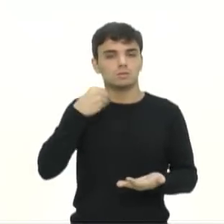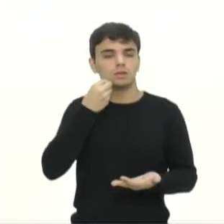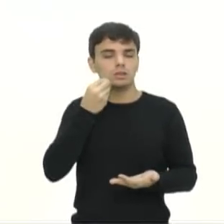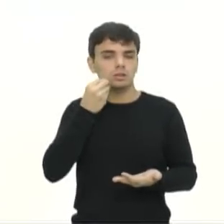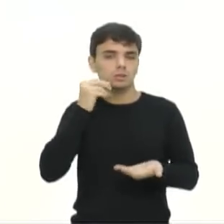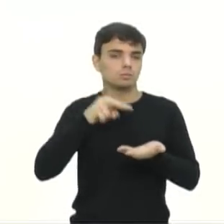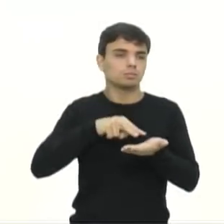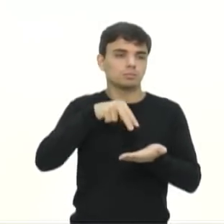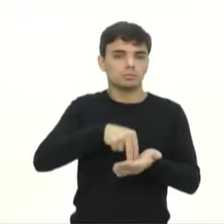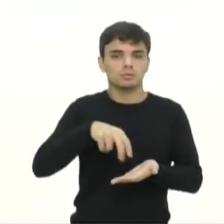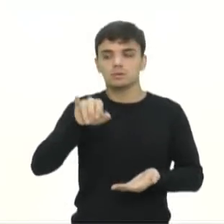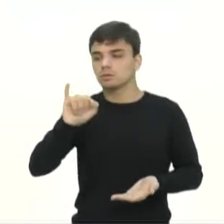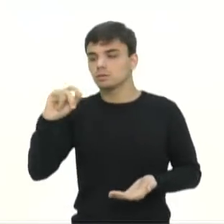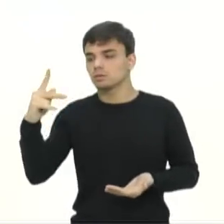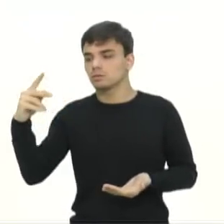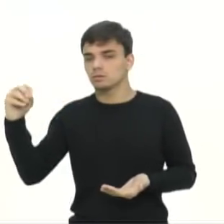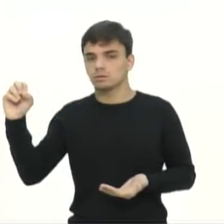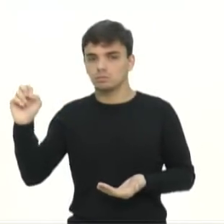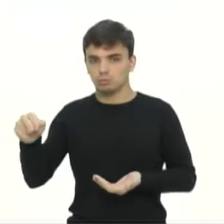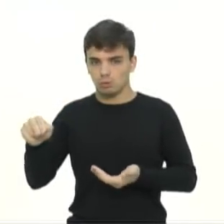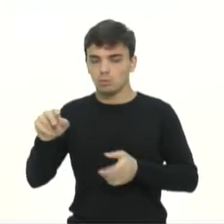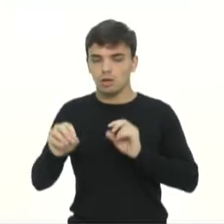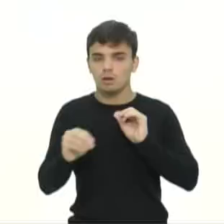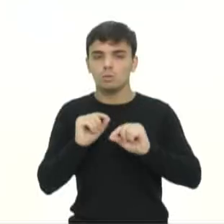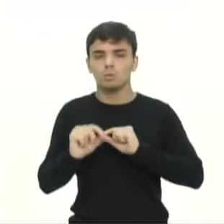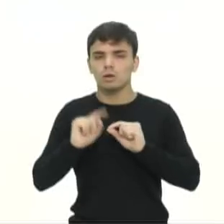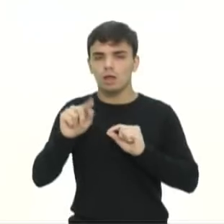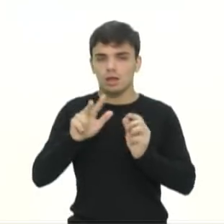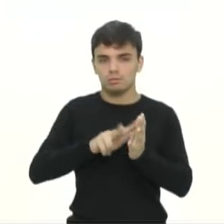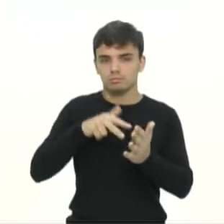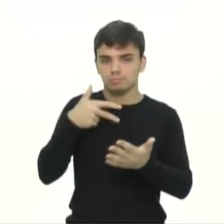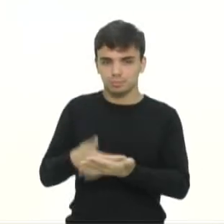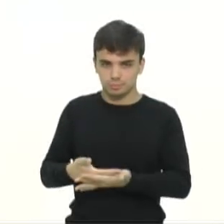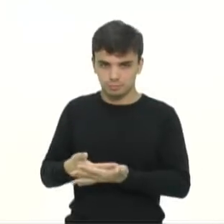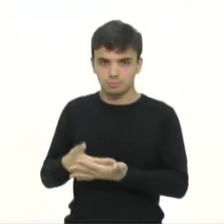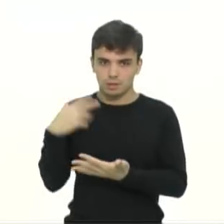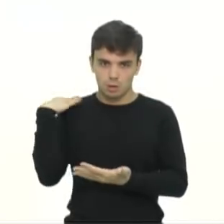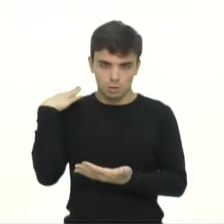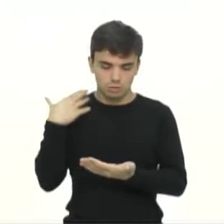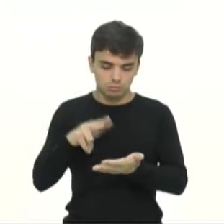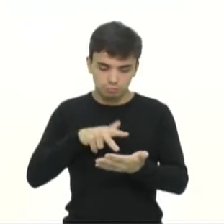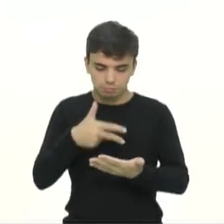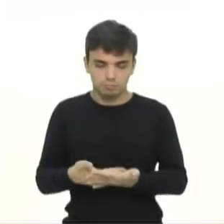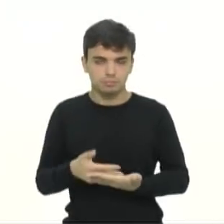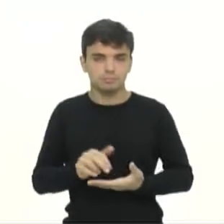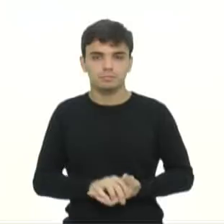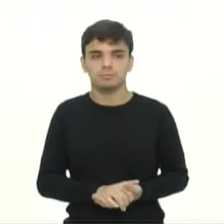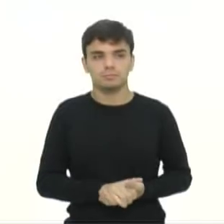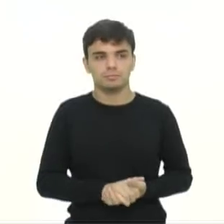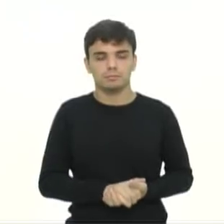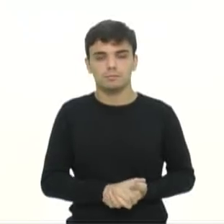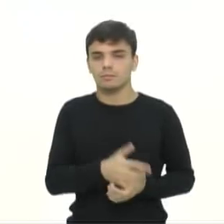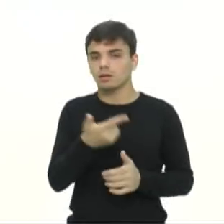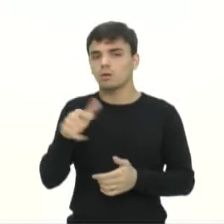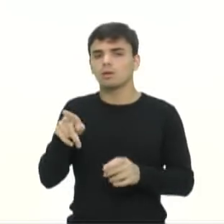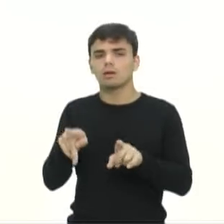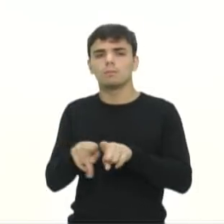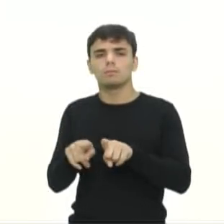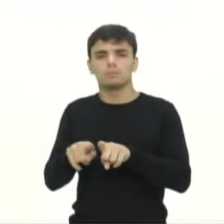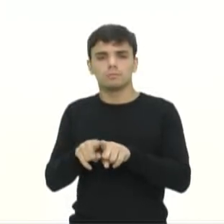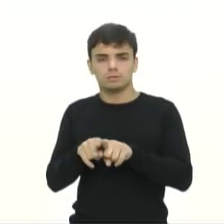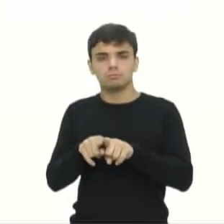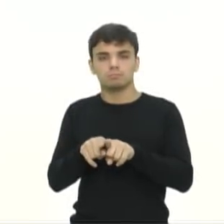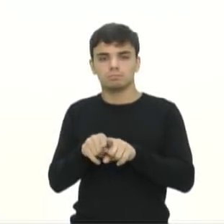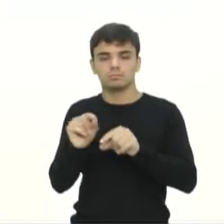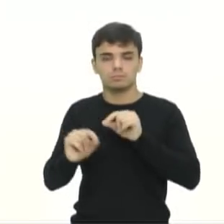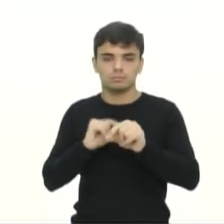aplicar um ippon, que é projetar o meu adversário com as costas no chão. A outra fase da luta